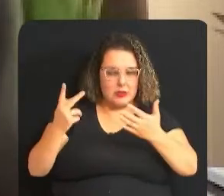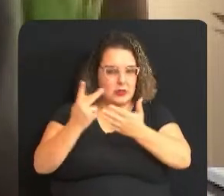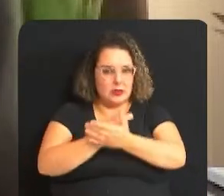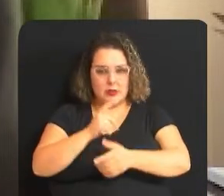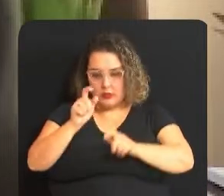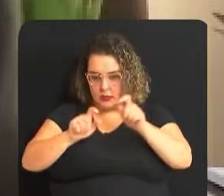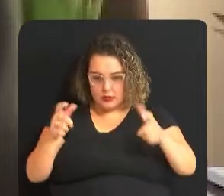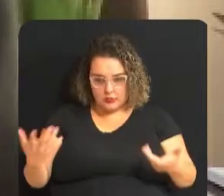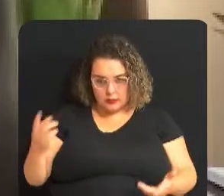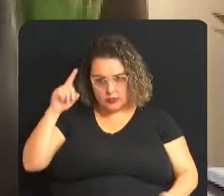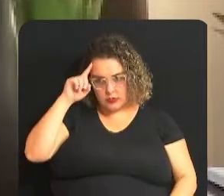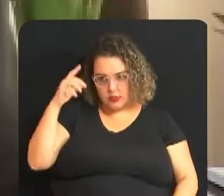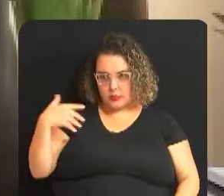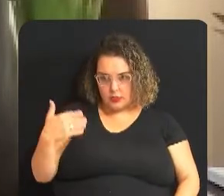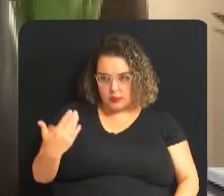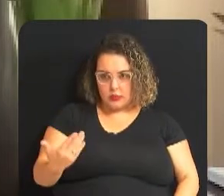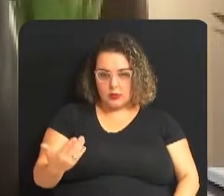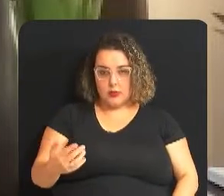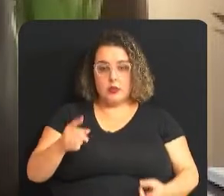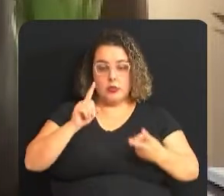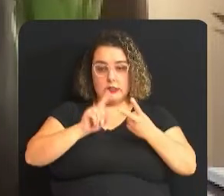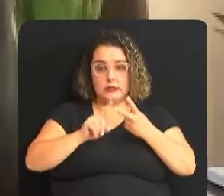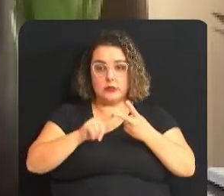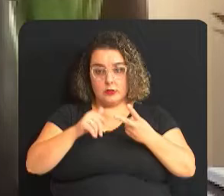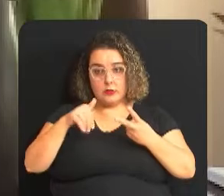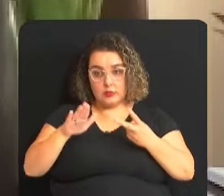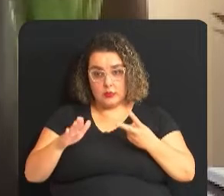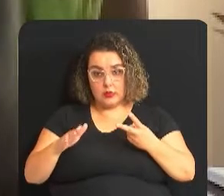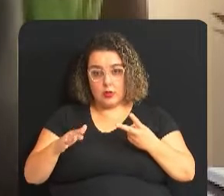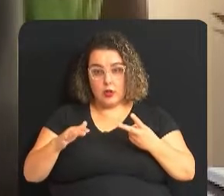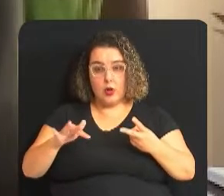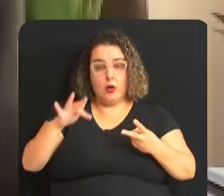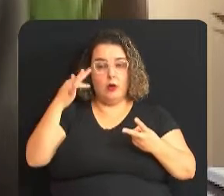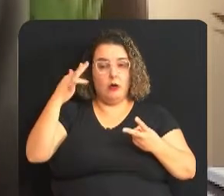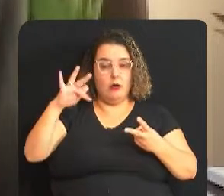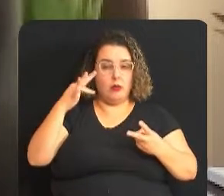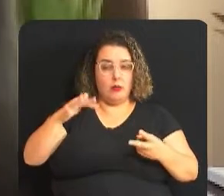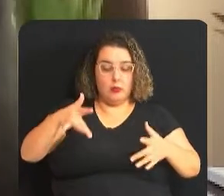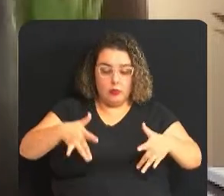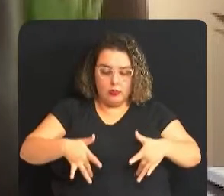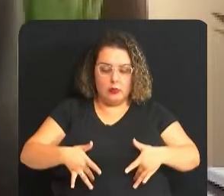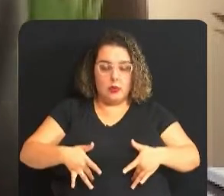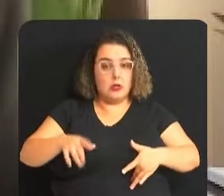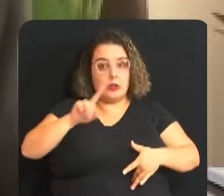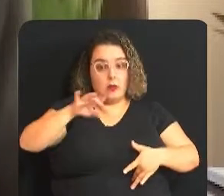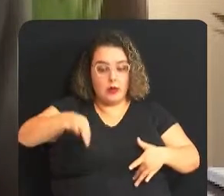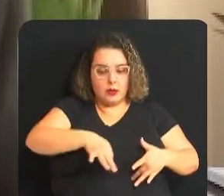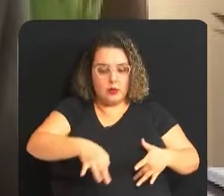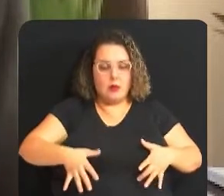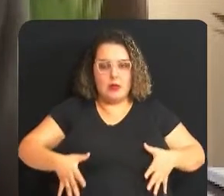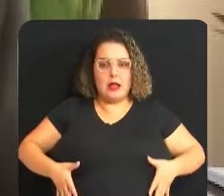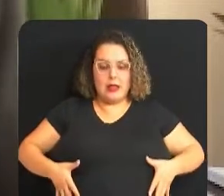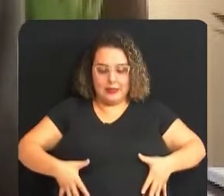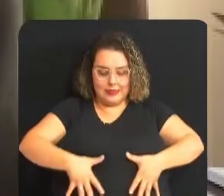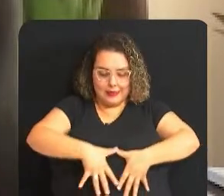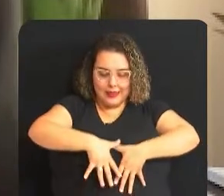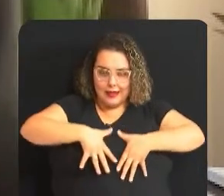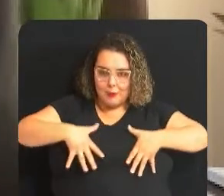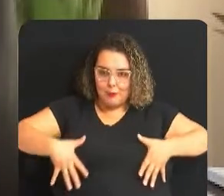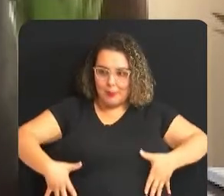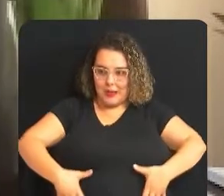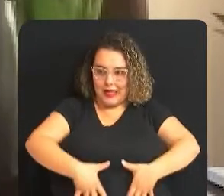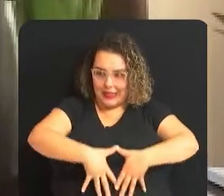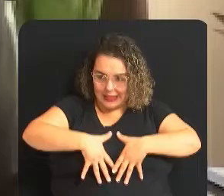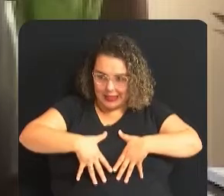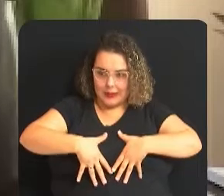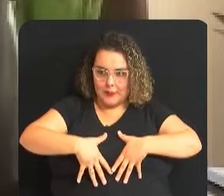pessoa no dia a dia. A segunda mais comum é cólica renal, que não é do intestino, mas é da barriga, do abdômen, né? A